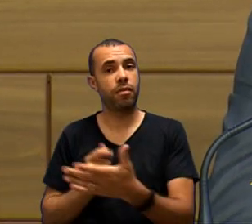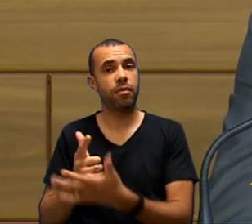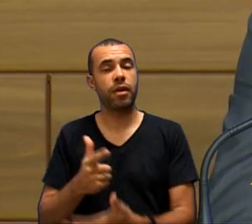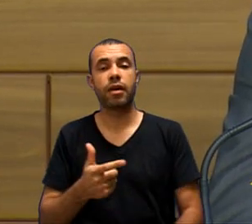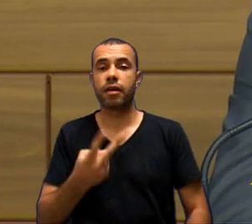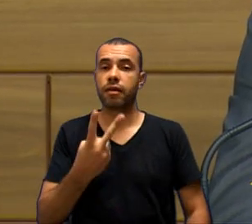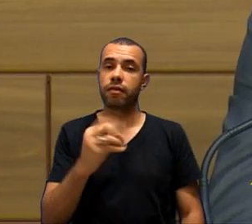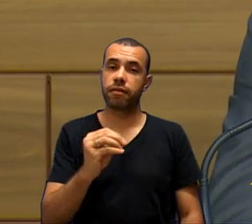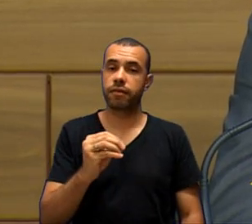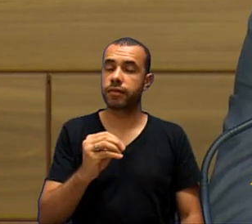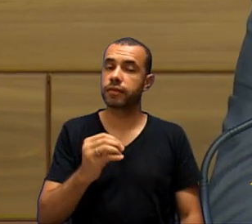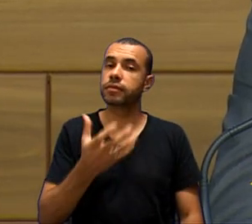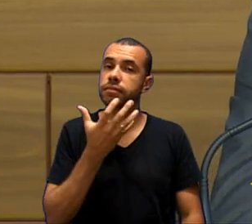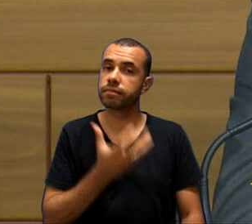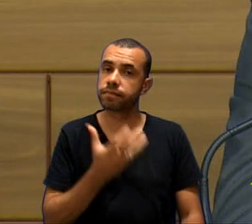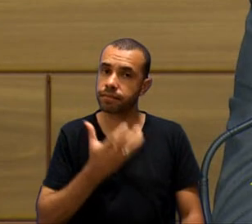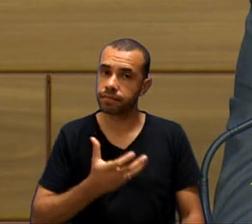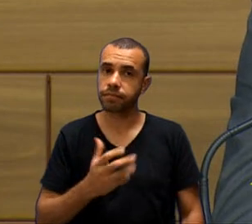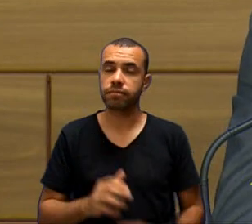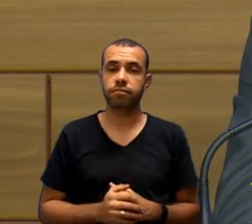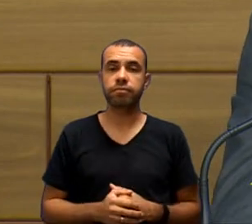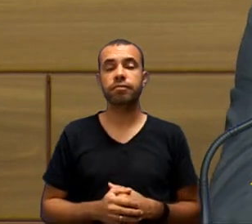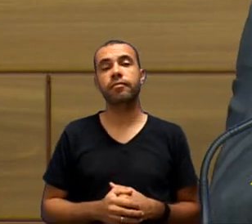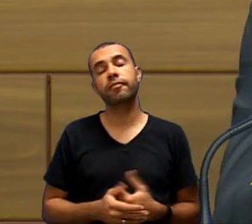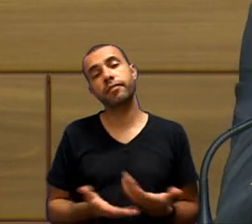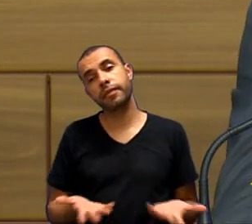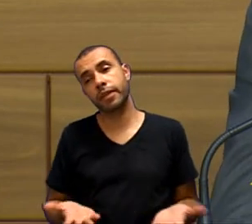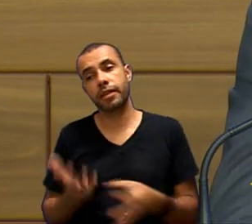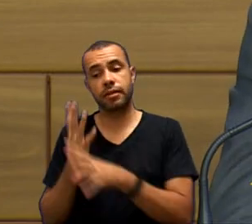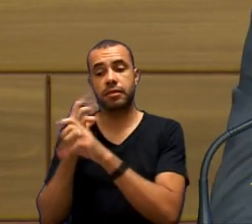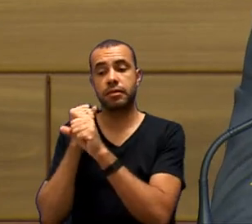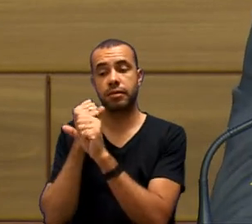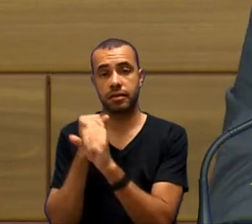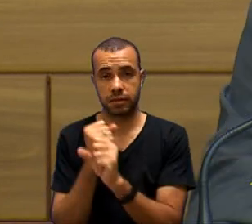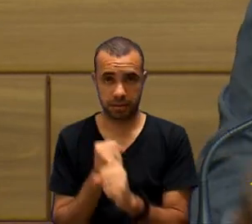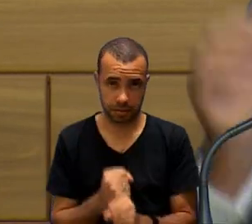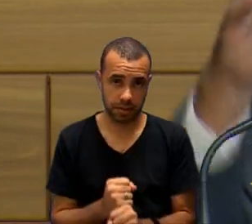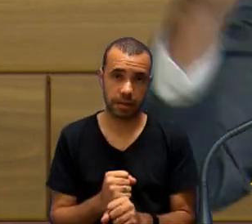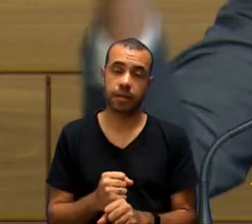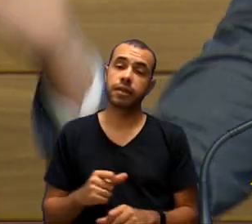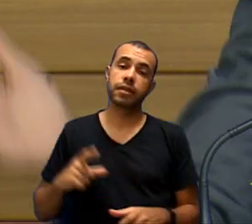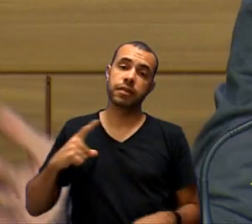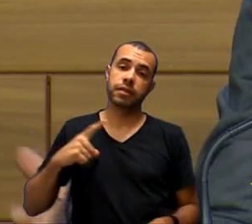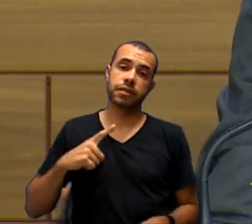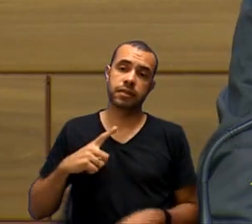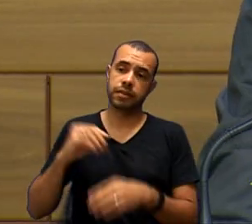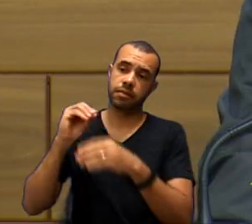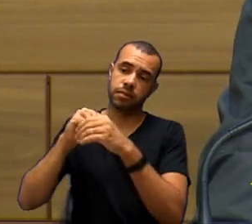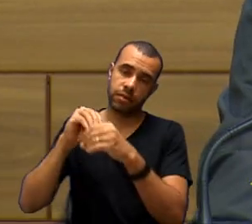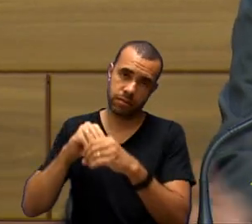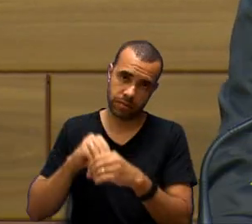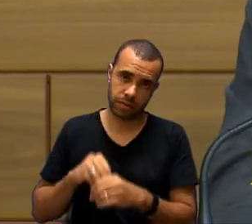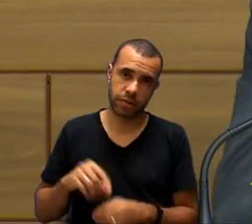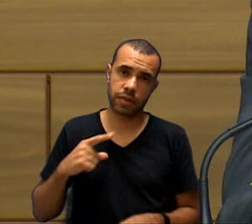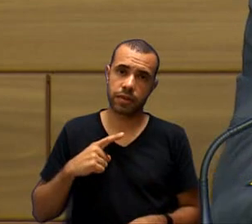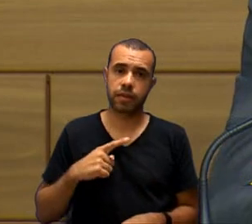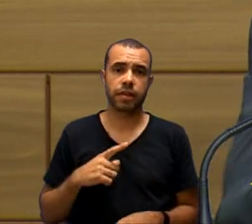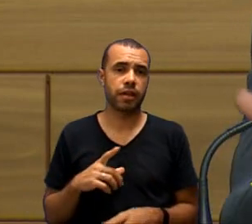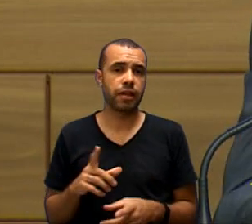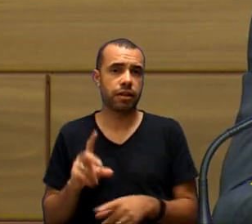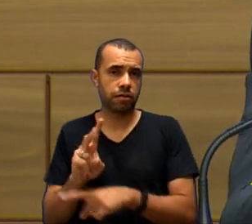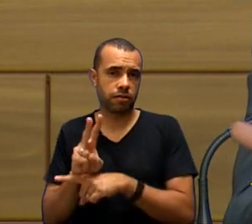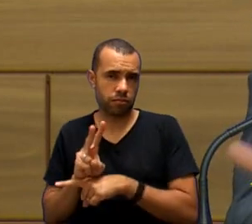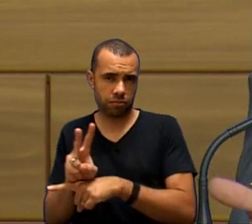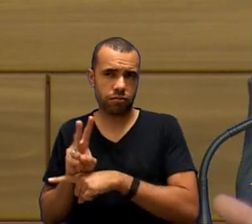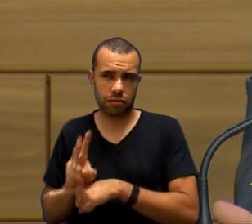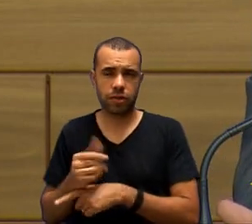se fala de dotação orçamentária dentro de um orçamento, há várias dotações. E tem dotações